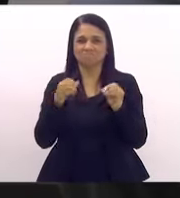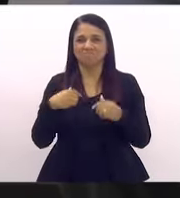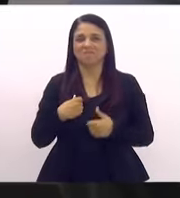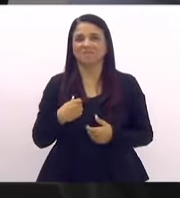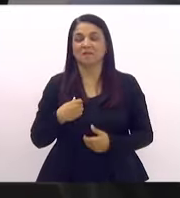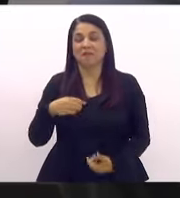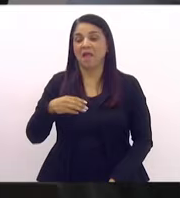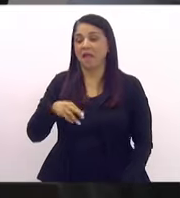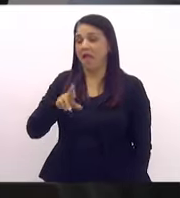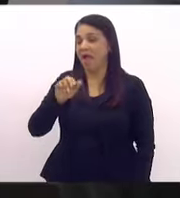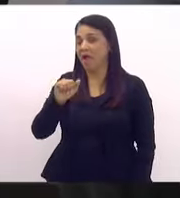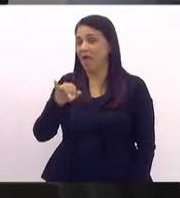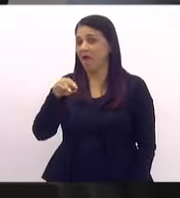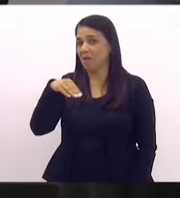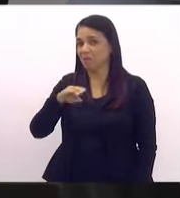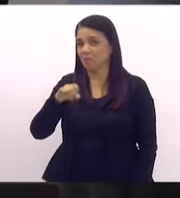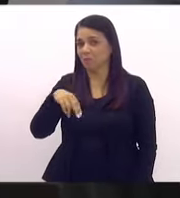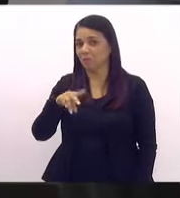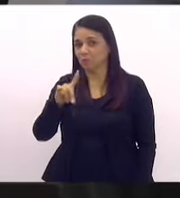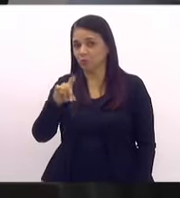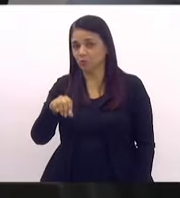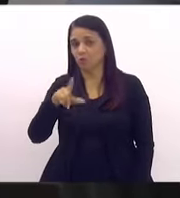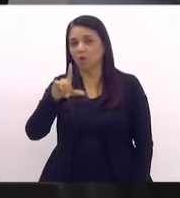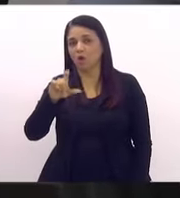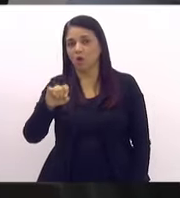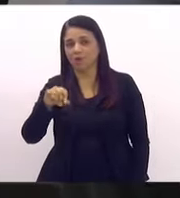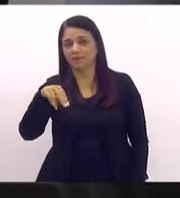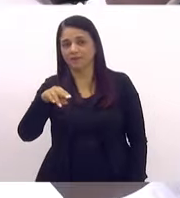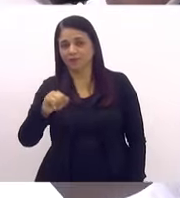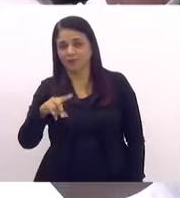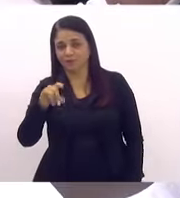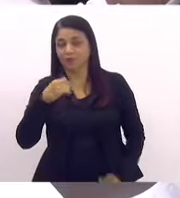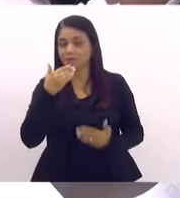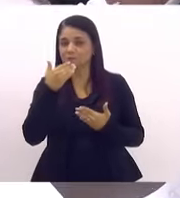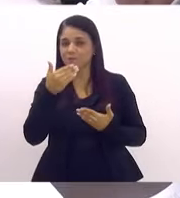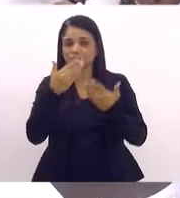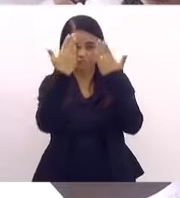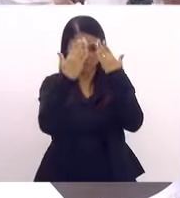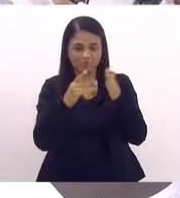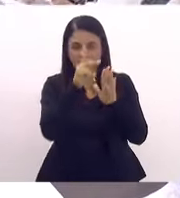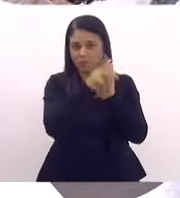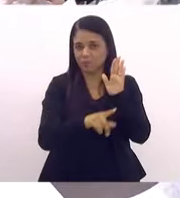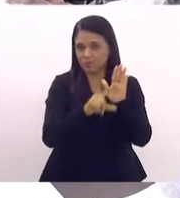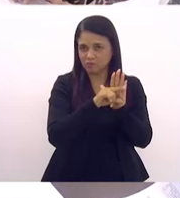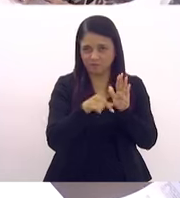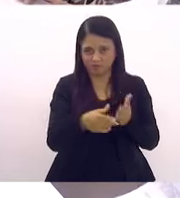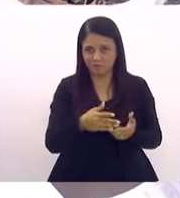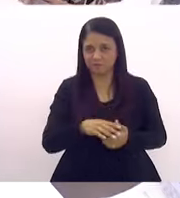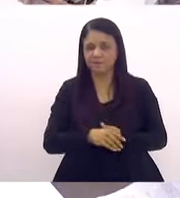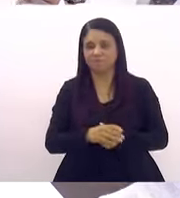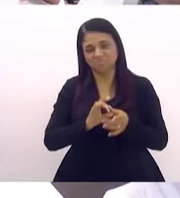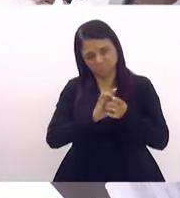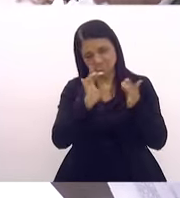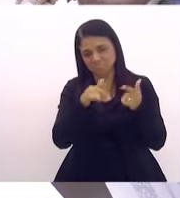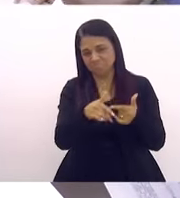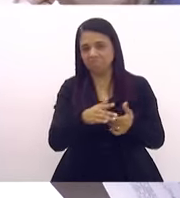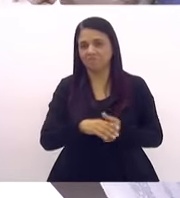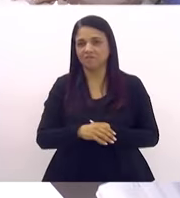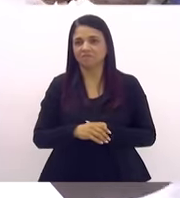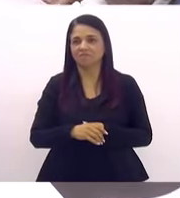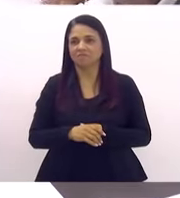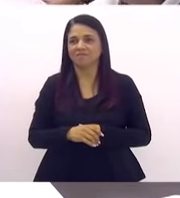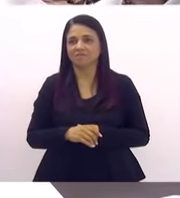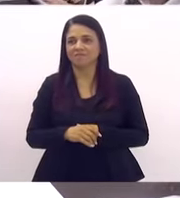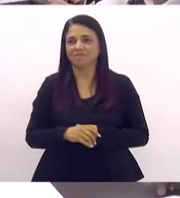Nonato. Raimundo Nonato. Vista, senhor presidente. Muito bom. Projeto número 10 com vistas. É